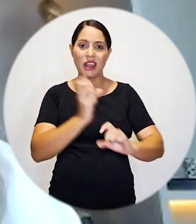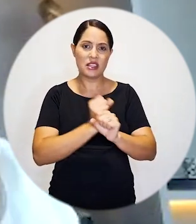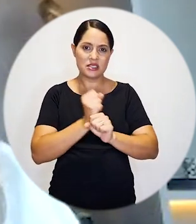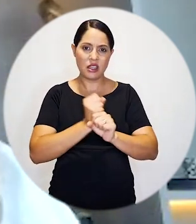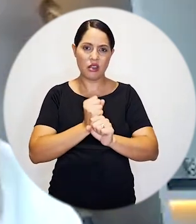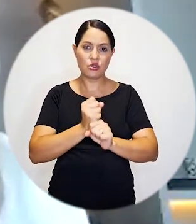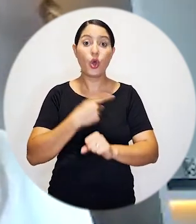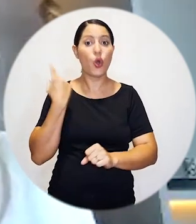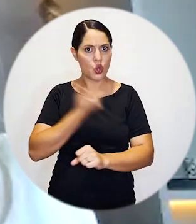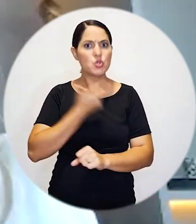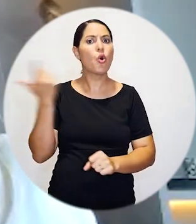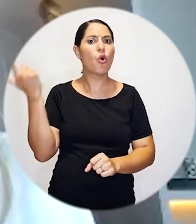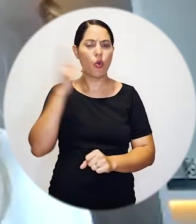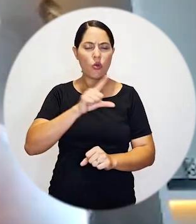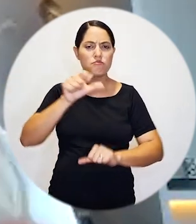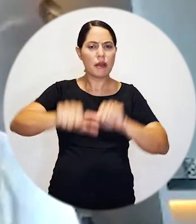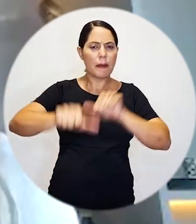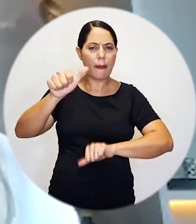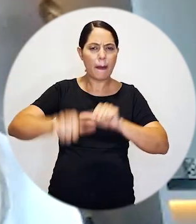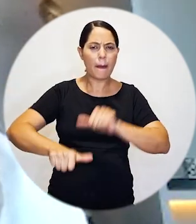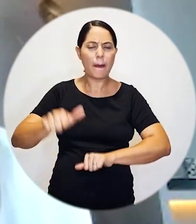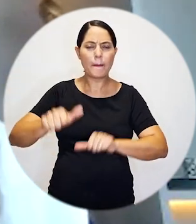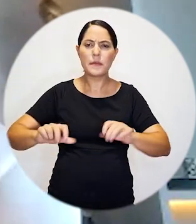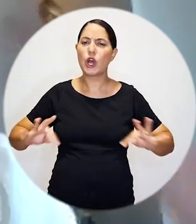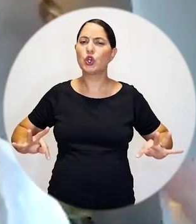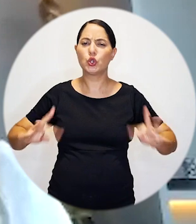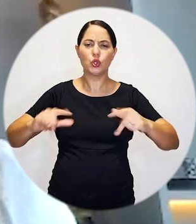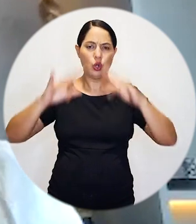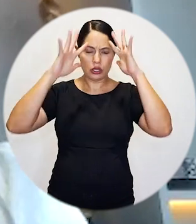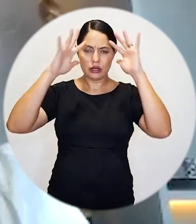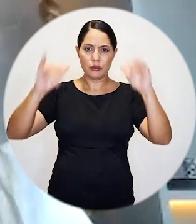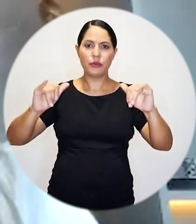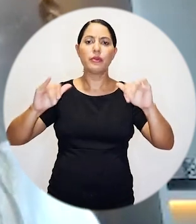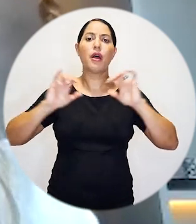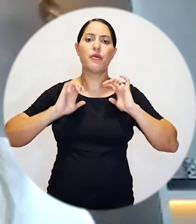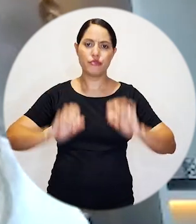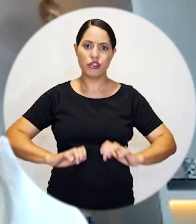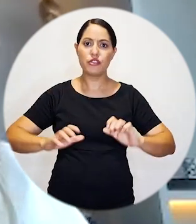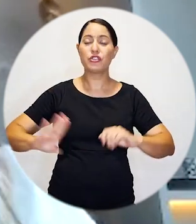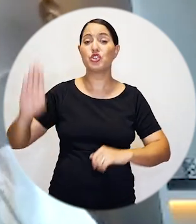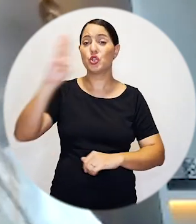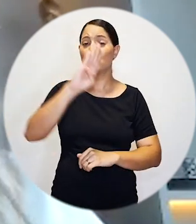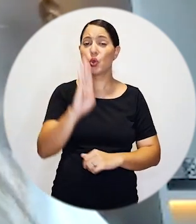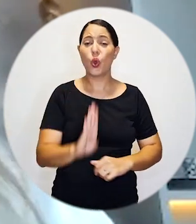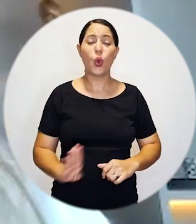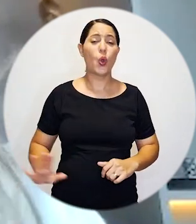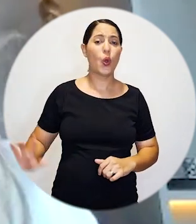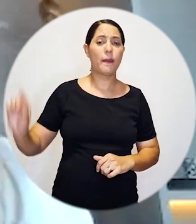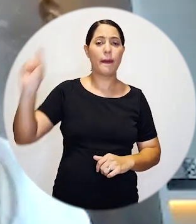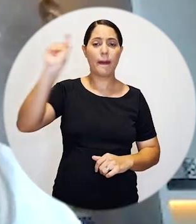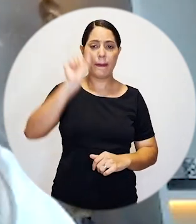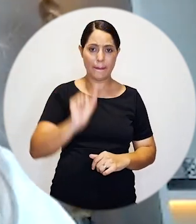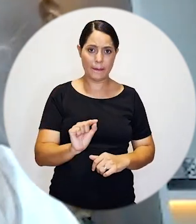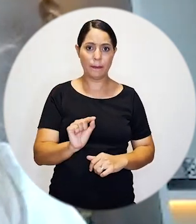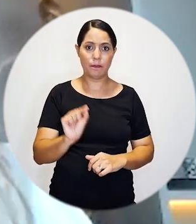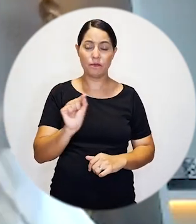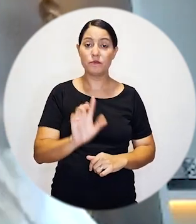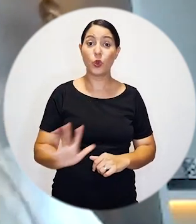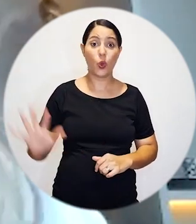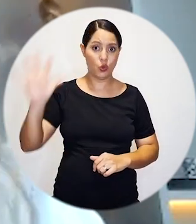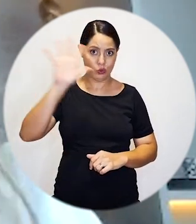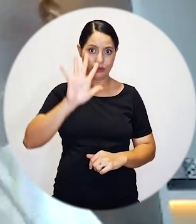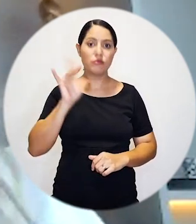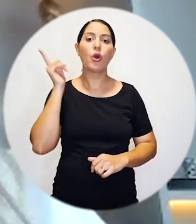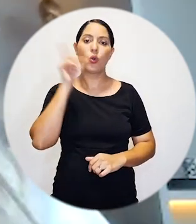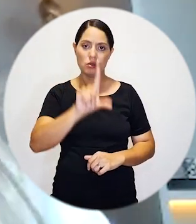gente conseguiu avaliar, né, todos os tribunais de éticas do Brasil inteiro. Então, eu